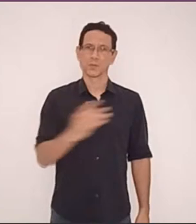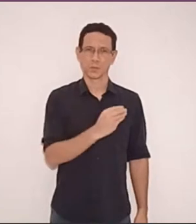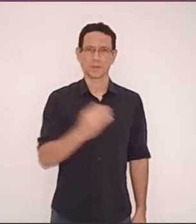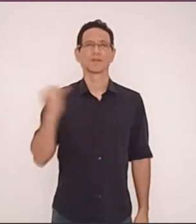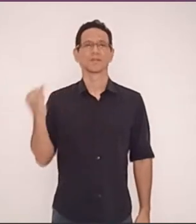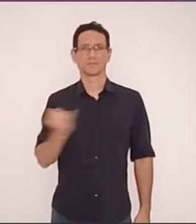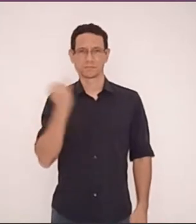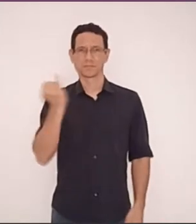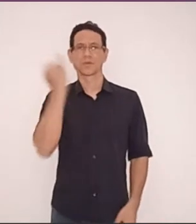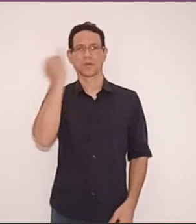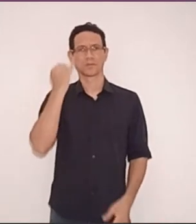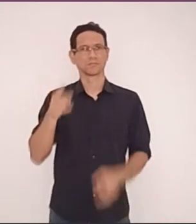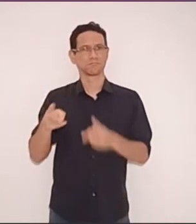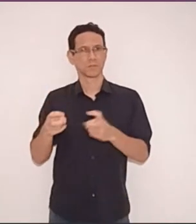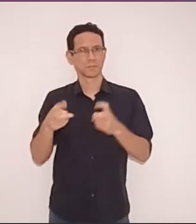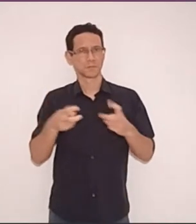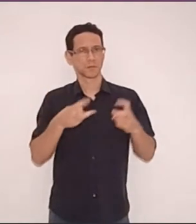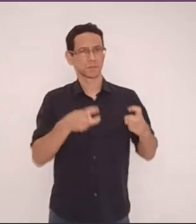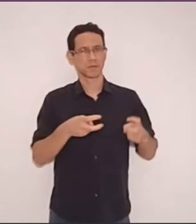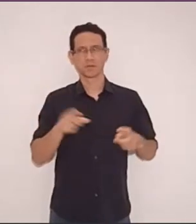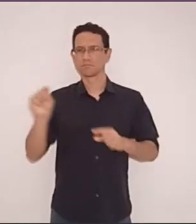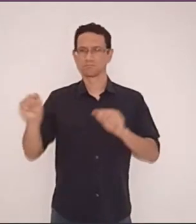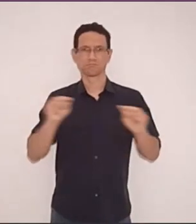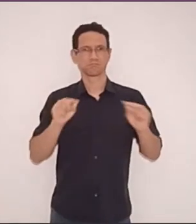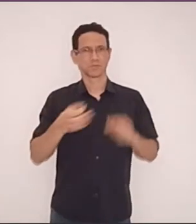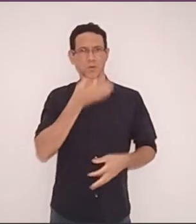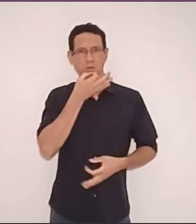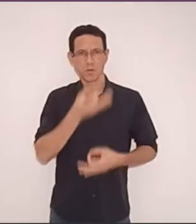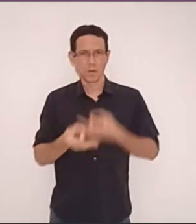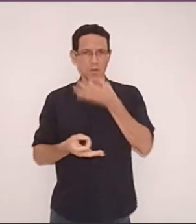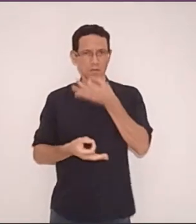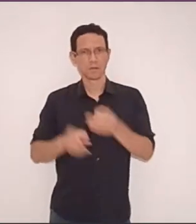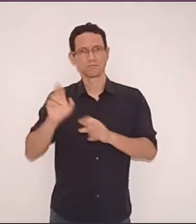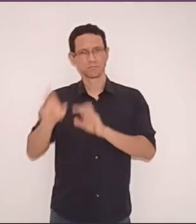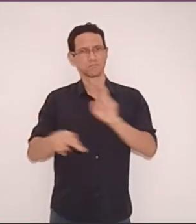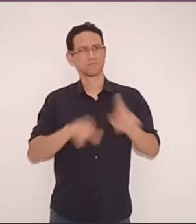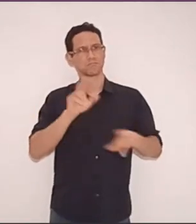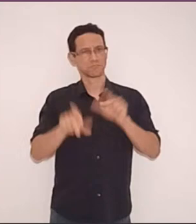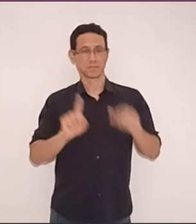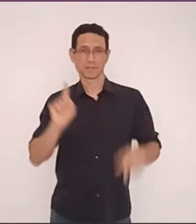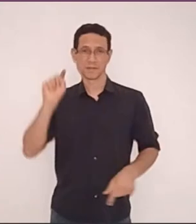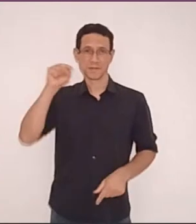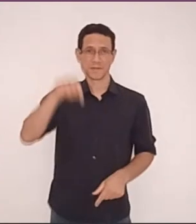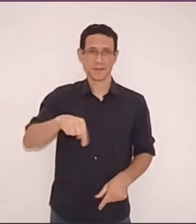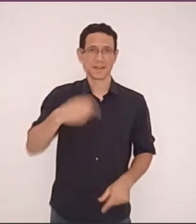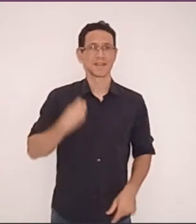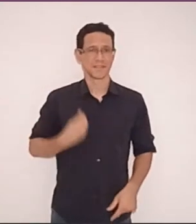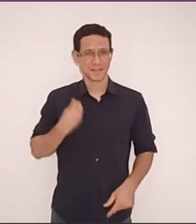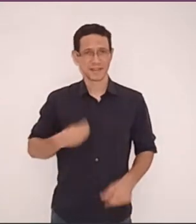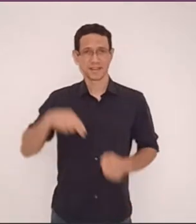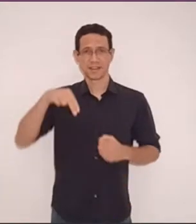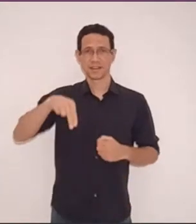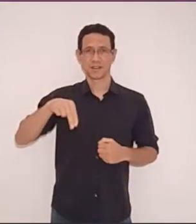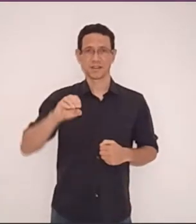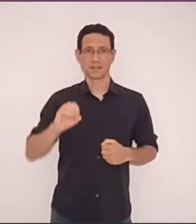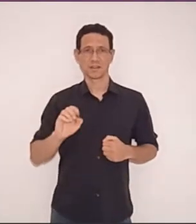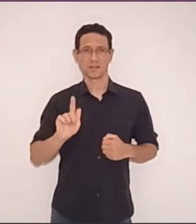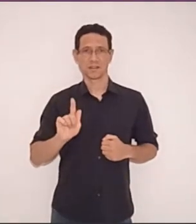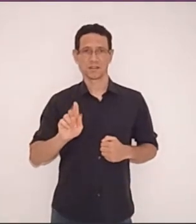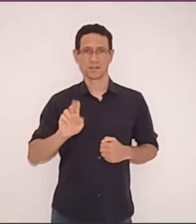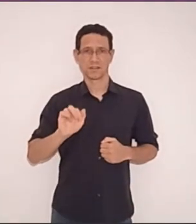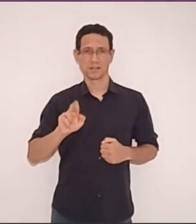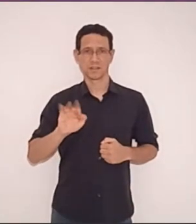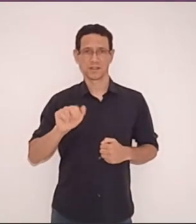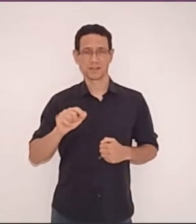as diferentes percepções e modo de ser estar nela né o Nogueira também traz